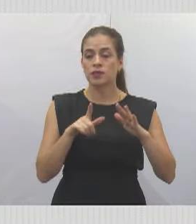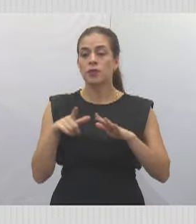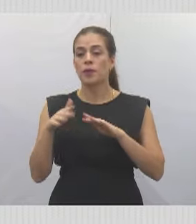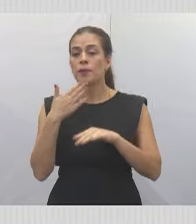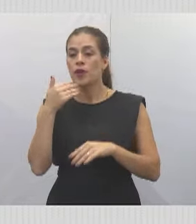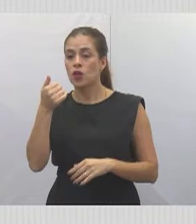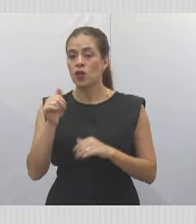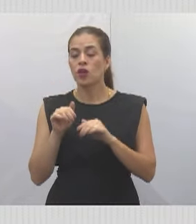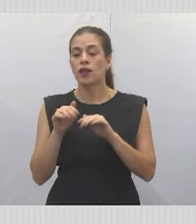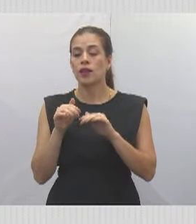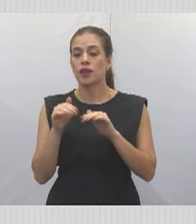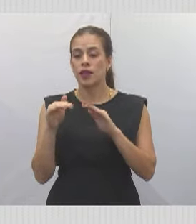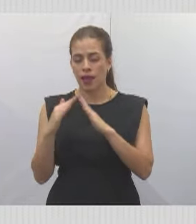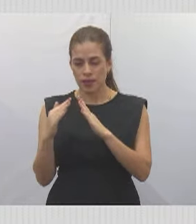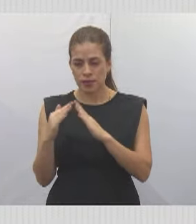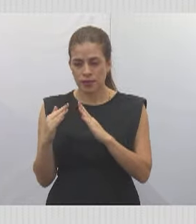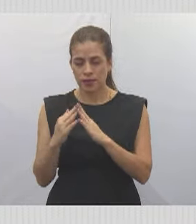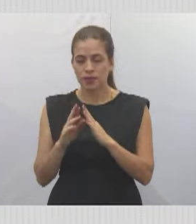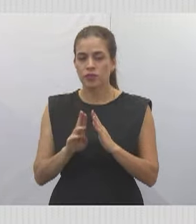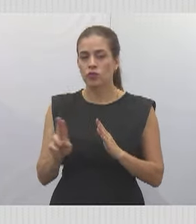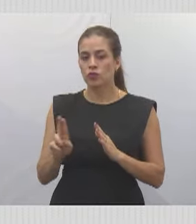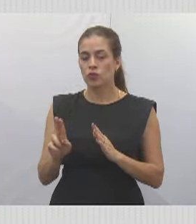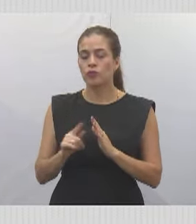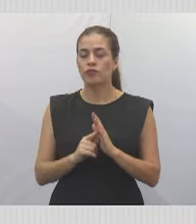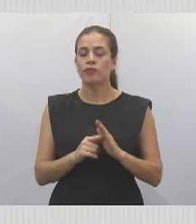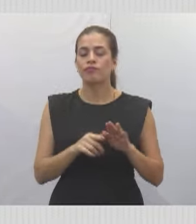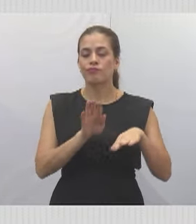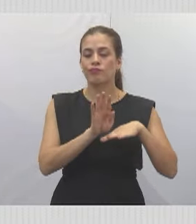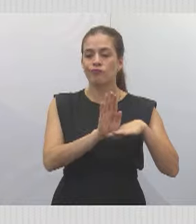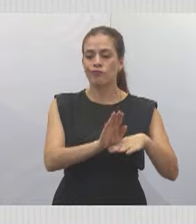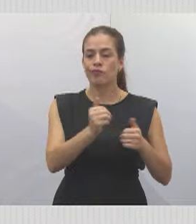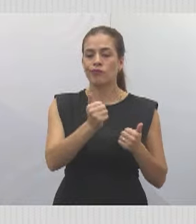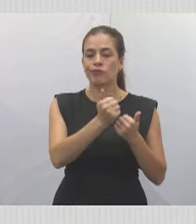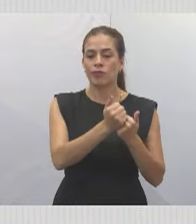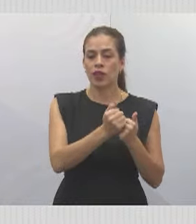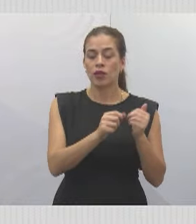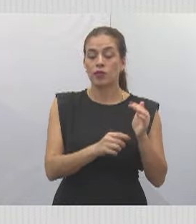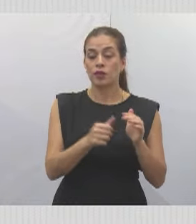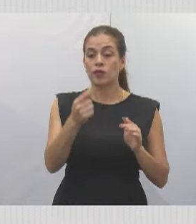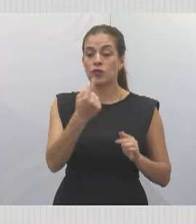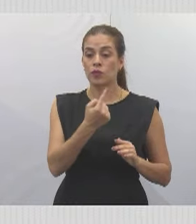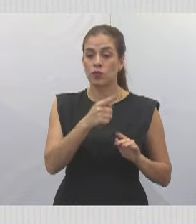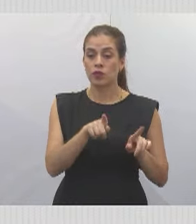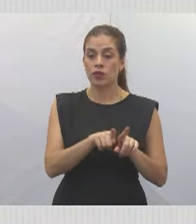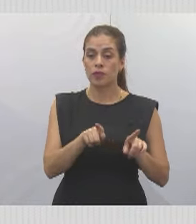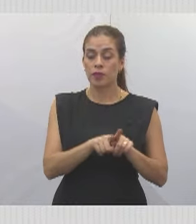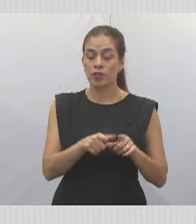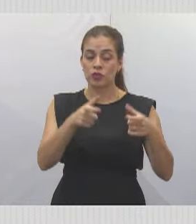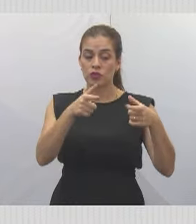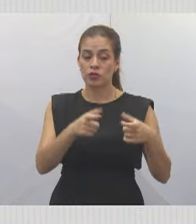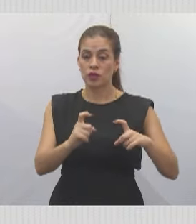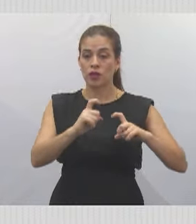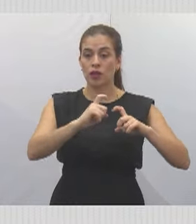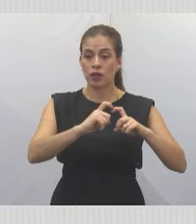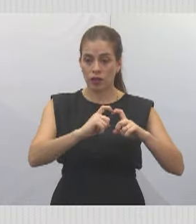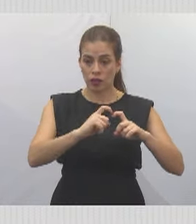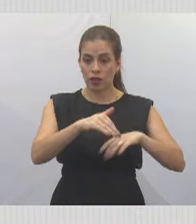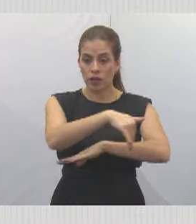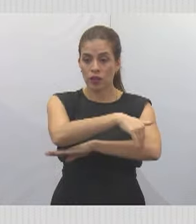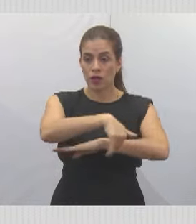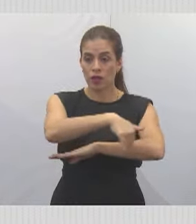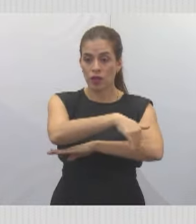Casa, 1 equipe de assistência domiciliar nível 1 e também uma equipe de consultório na rua para atendimento à população em